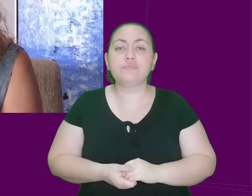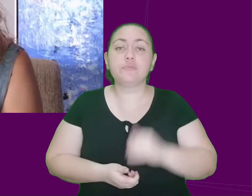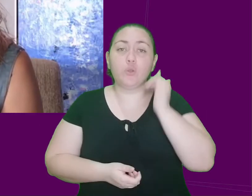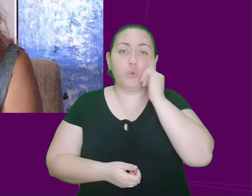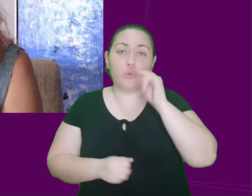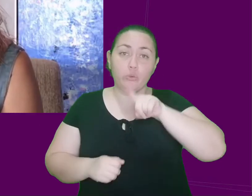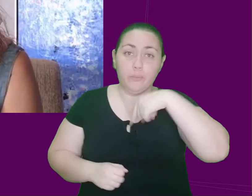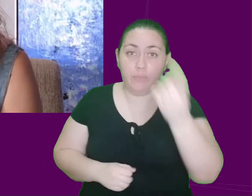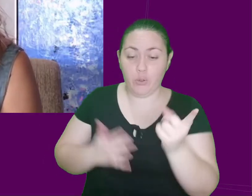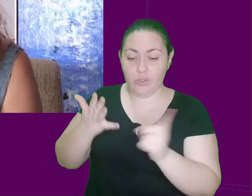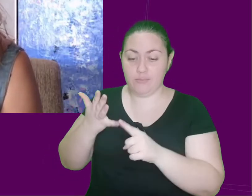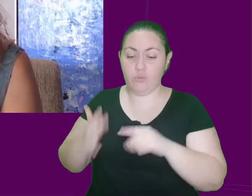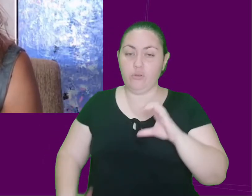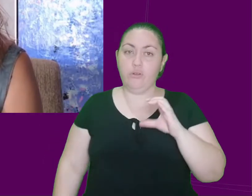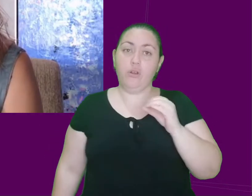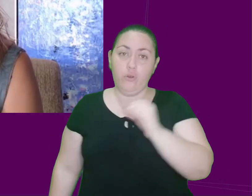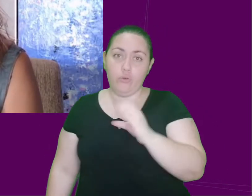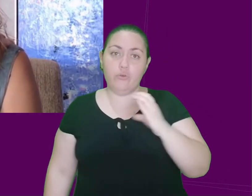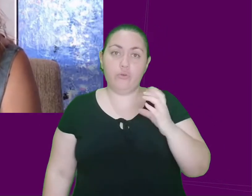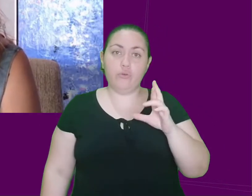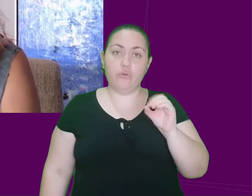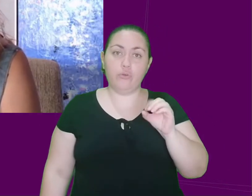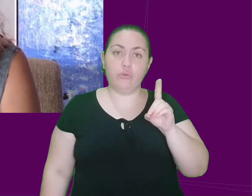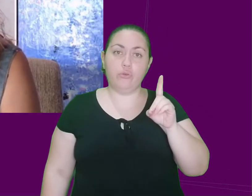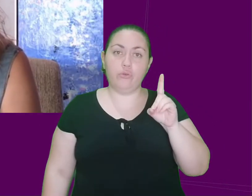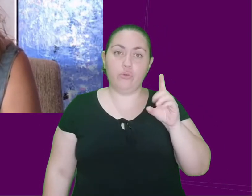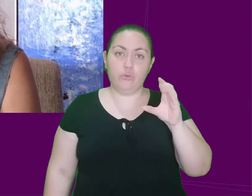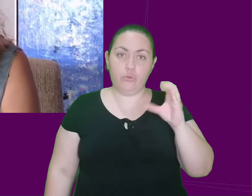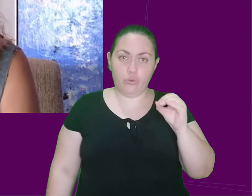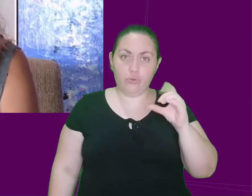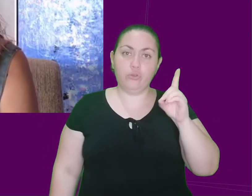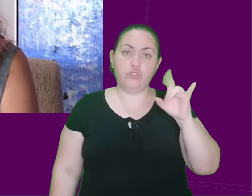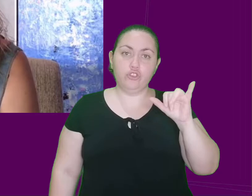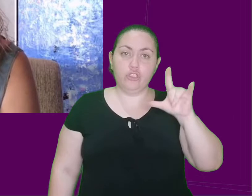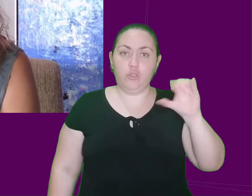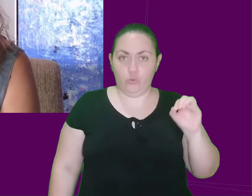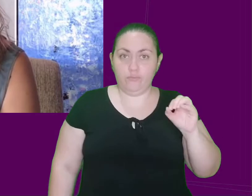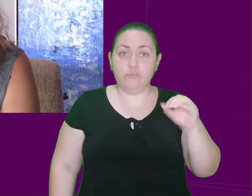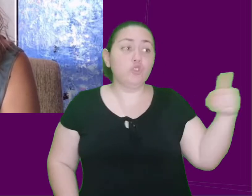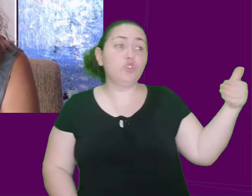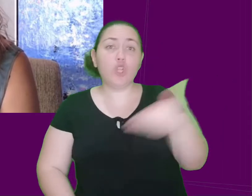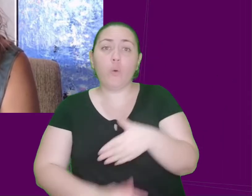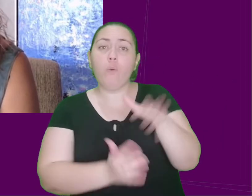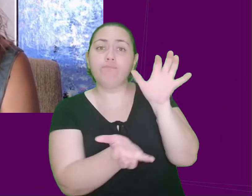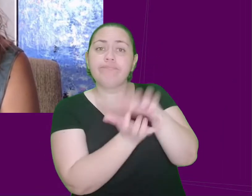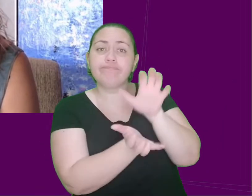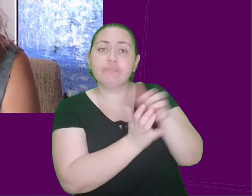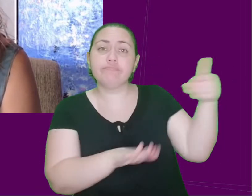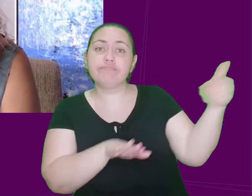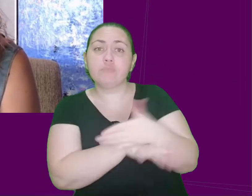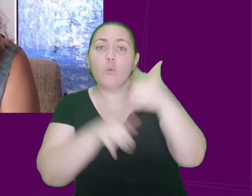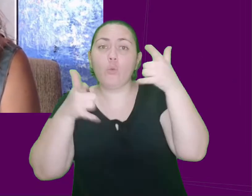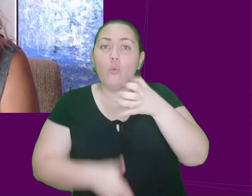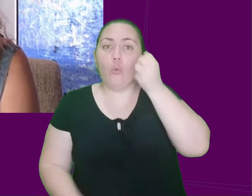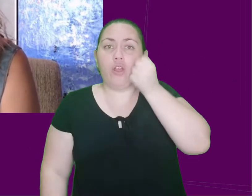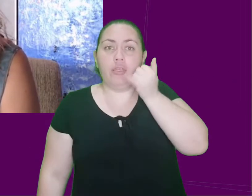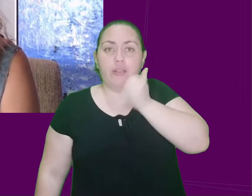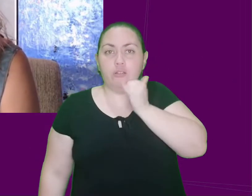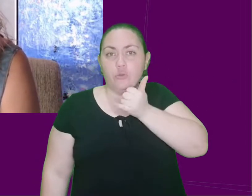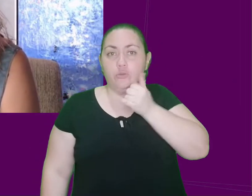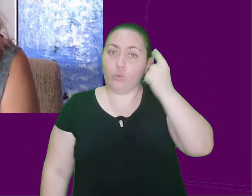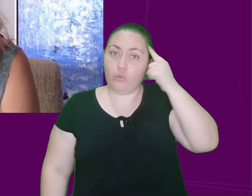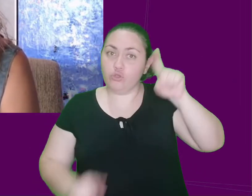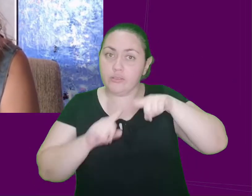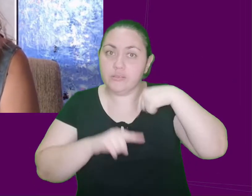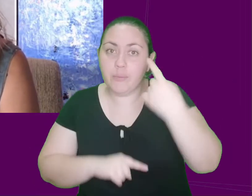O conto seguinte é o crocodilo, e ele aborda a chegada de um crocodilo no quarto do narrador. Um